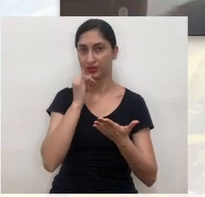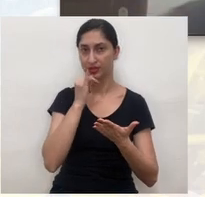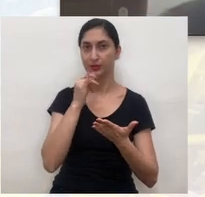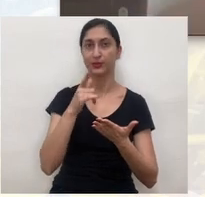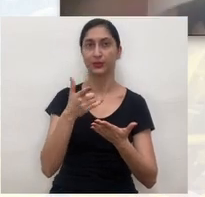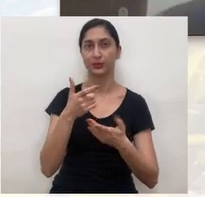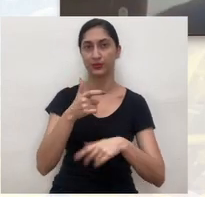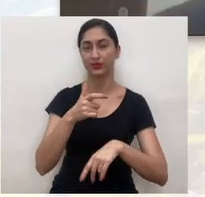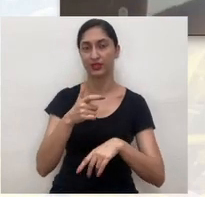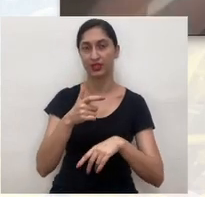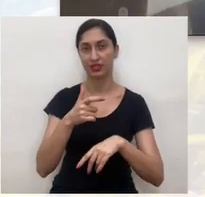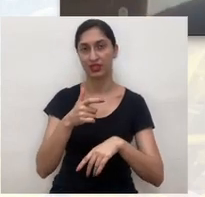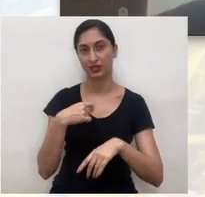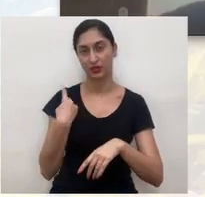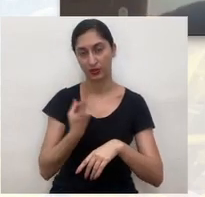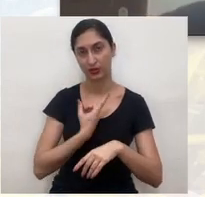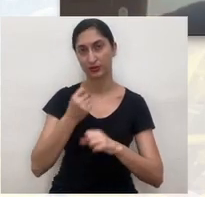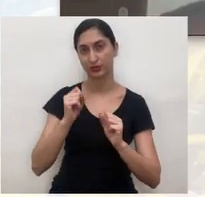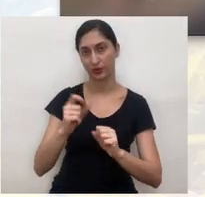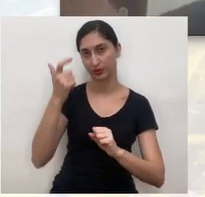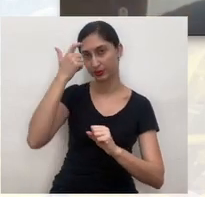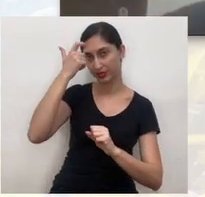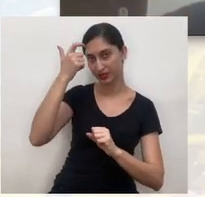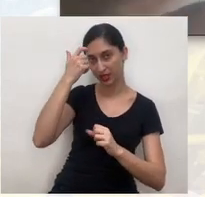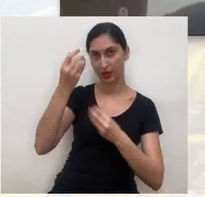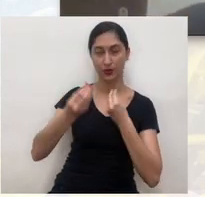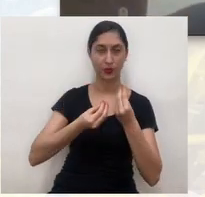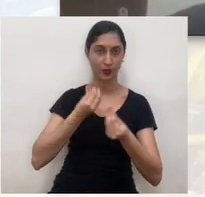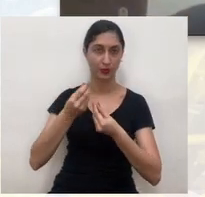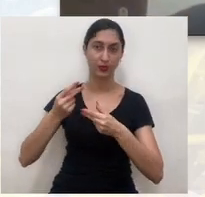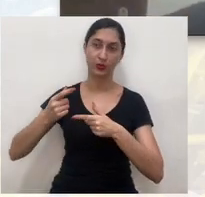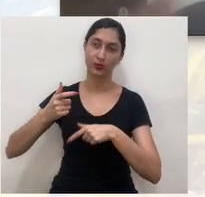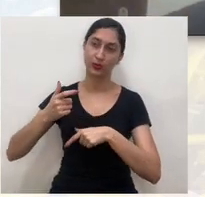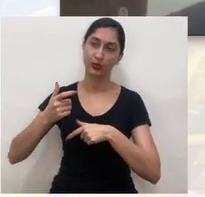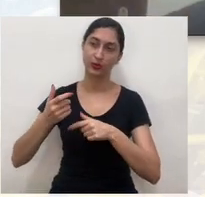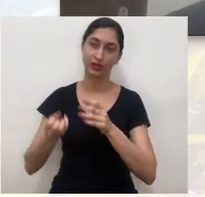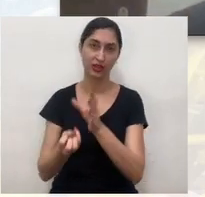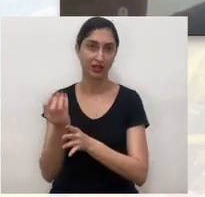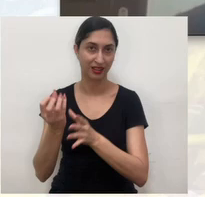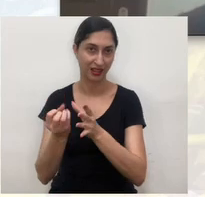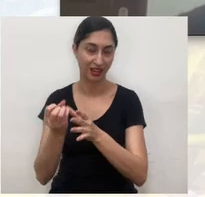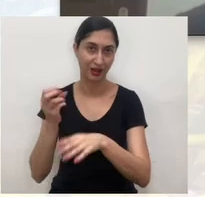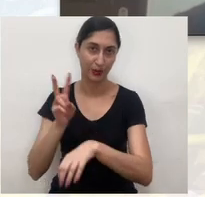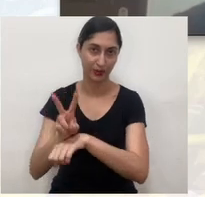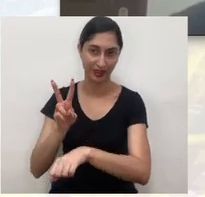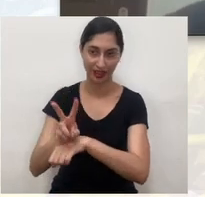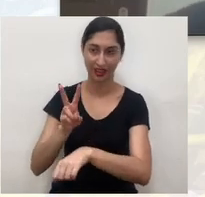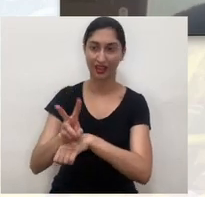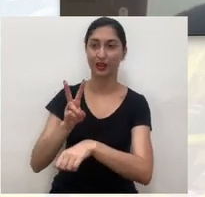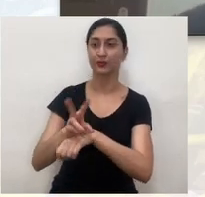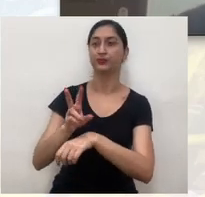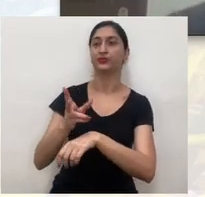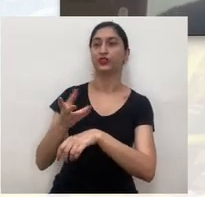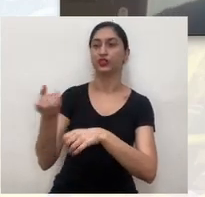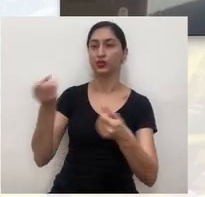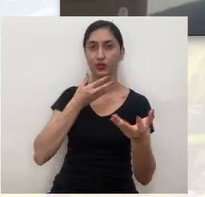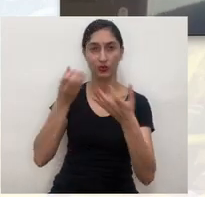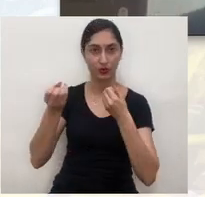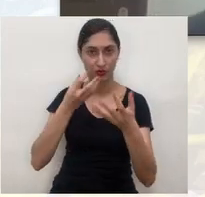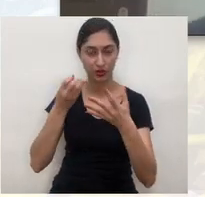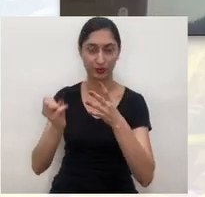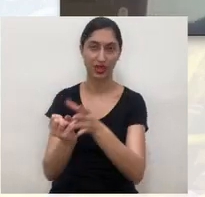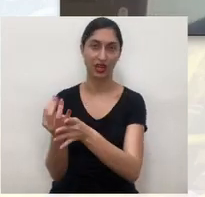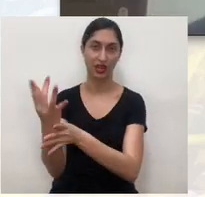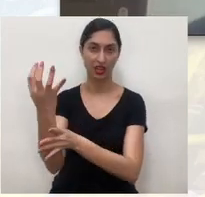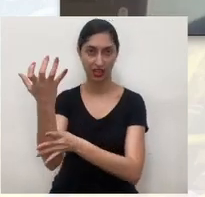E repensando esse jardim com o tempo, a descoberta de novas espécies, como ele está interagindo com o ambiente ou não. Eu queria que você falasse